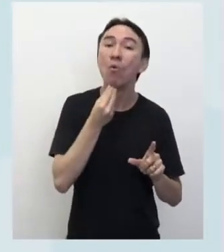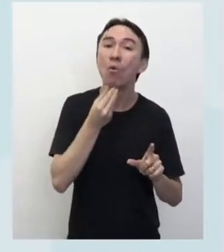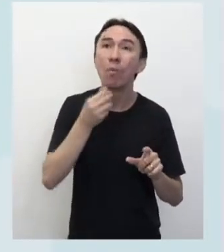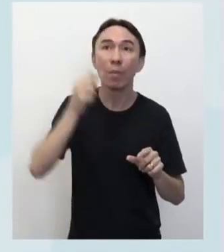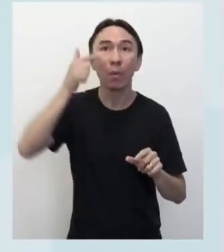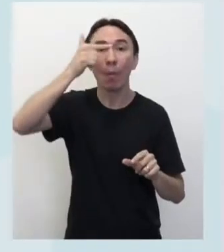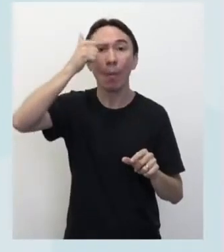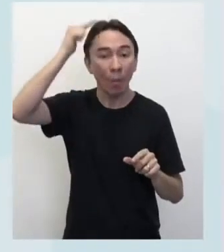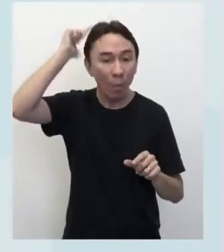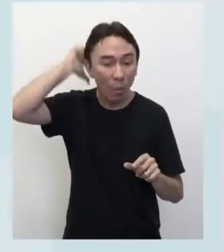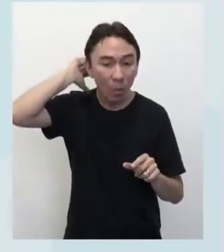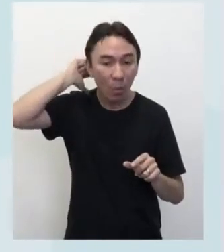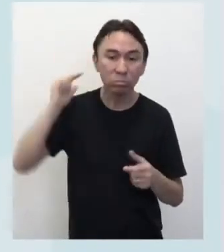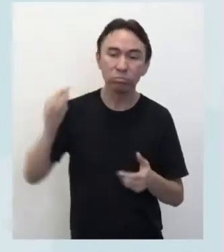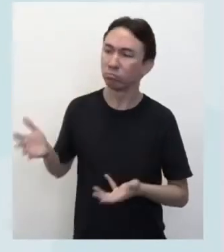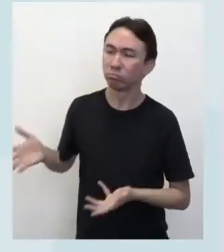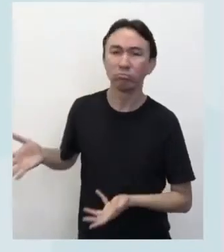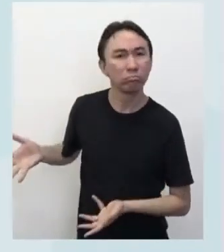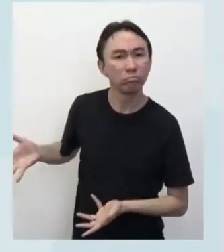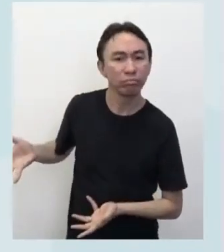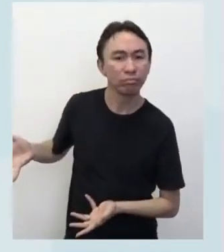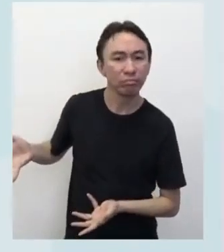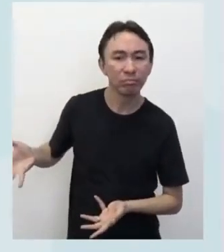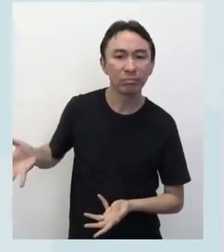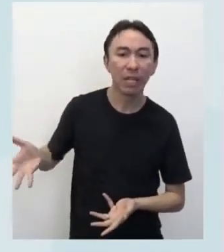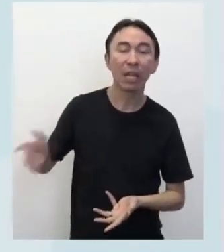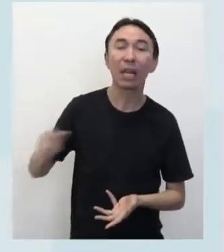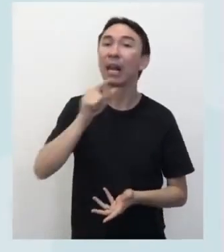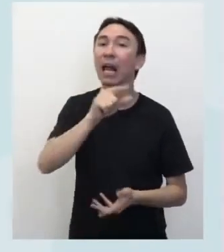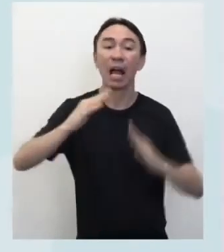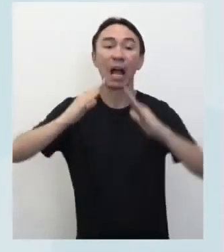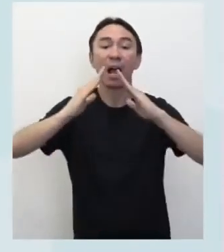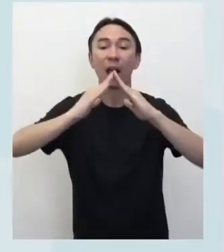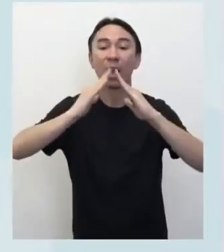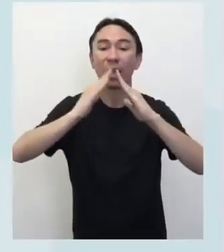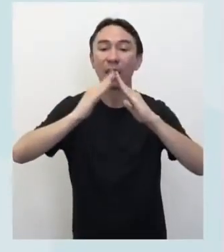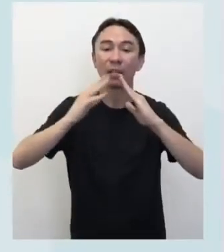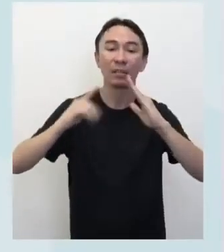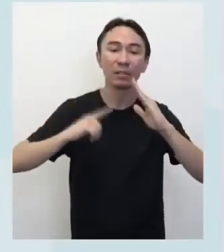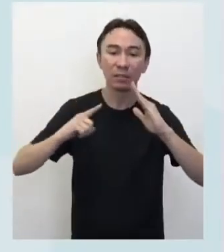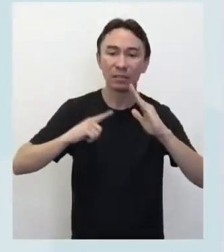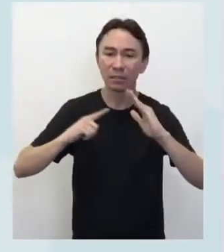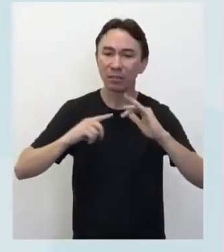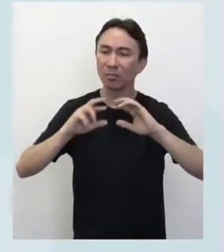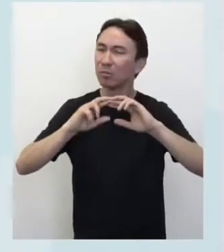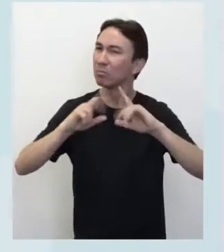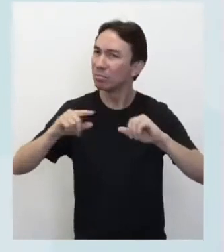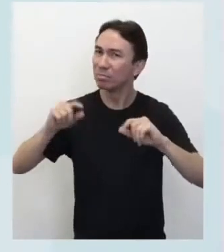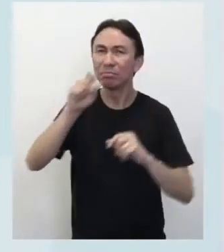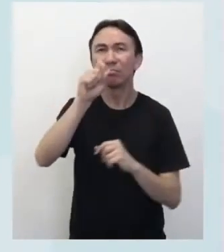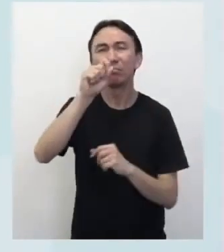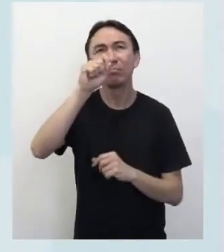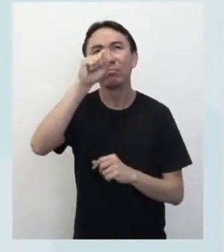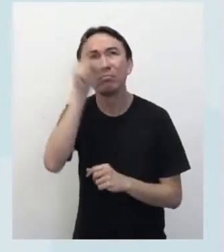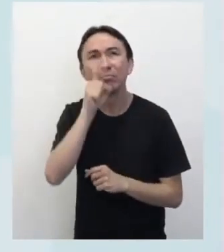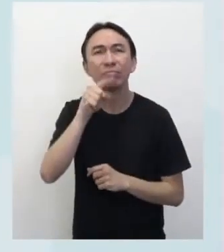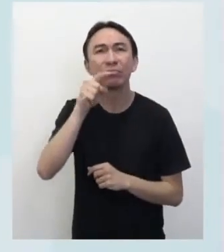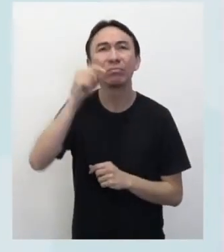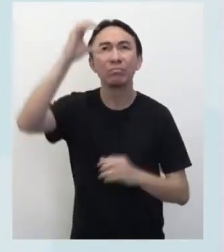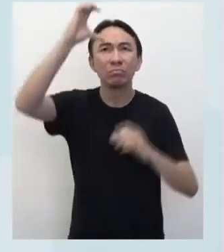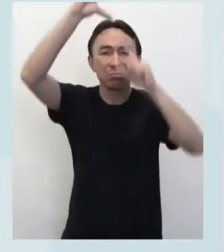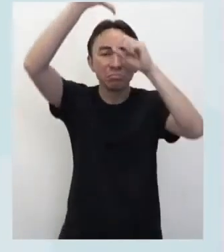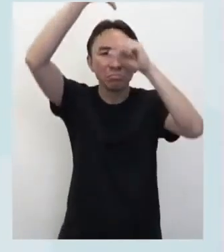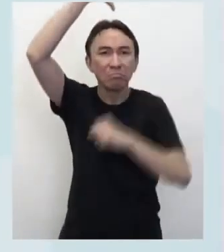casa, não é, Dani? Sim, cheio de pontos de interrogação ainda em volta da cabeça, né? Cheio de pontos de interrogação em volta da cabeça, que ele está numa